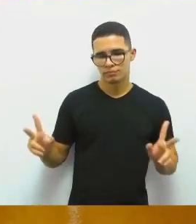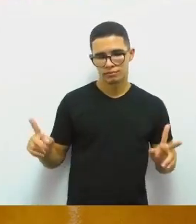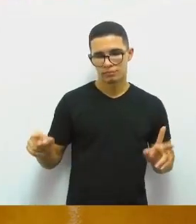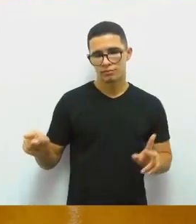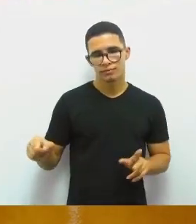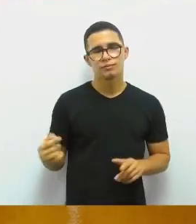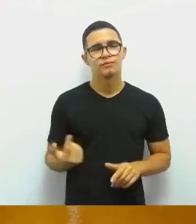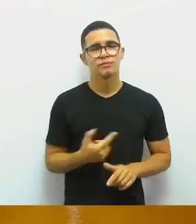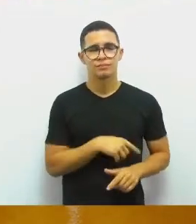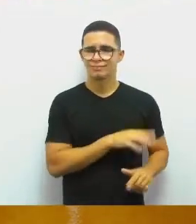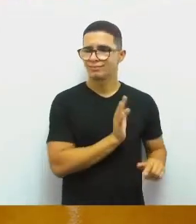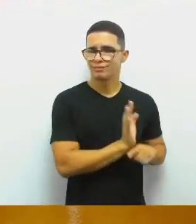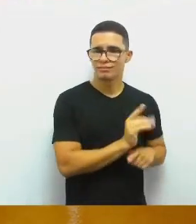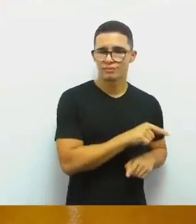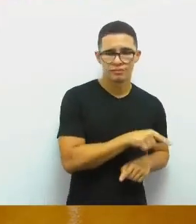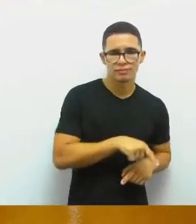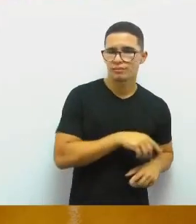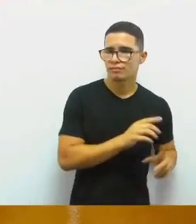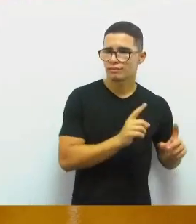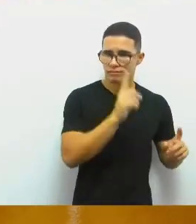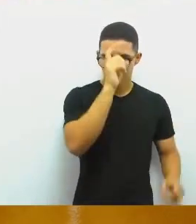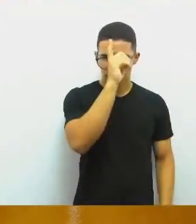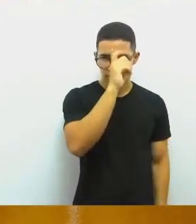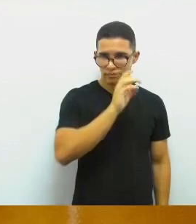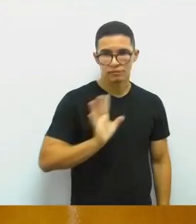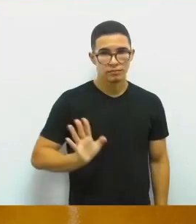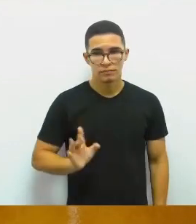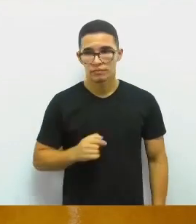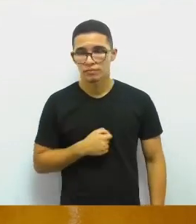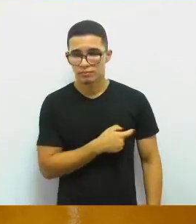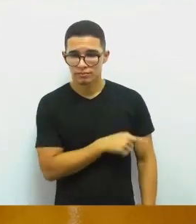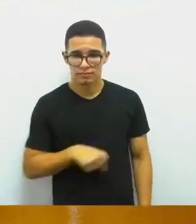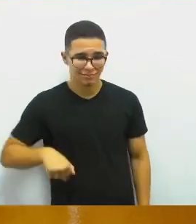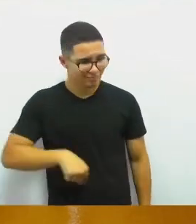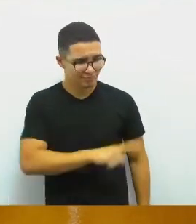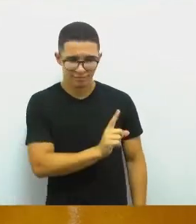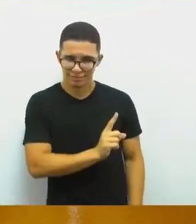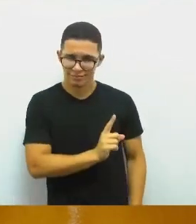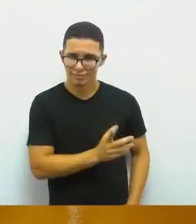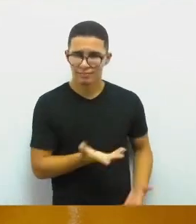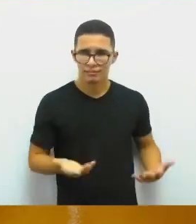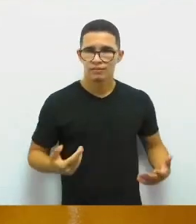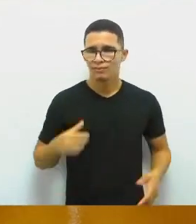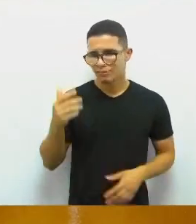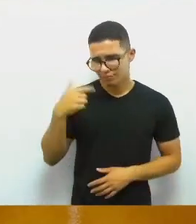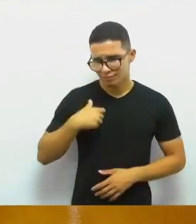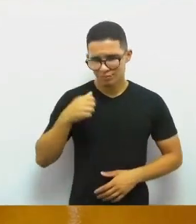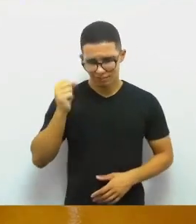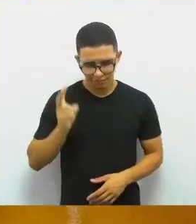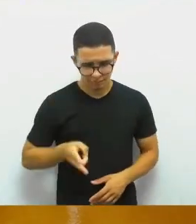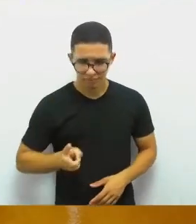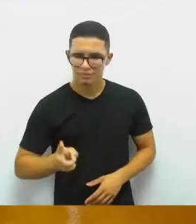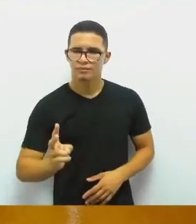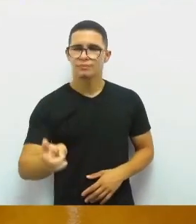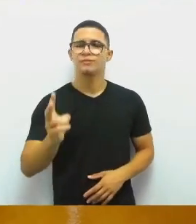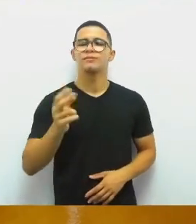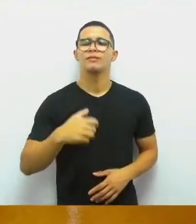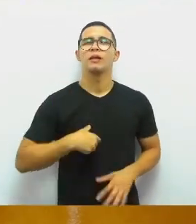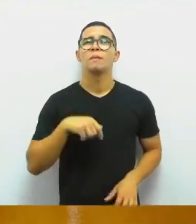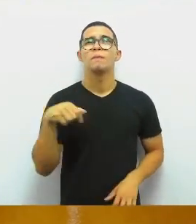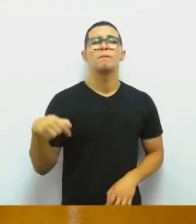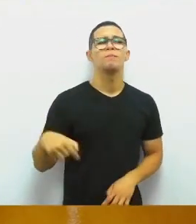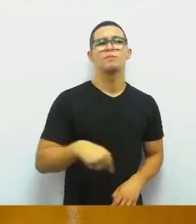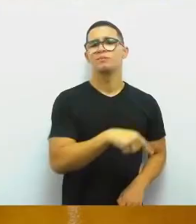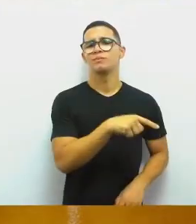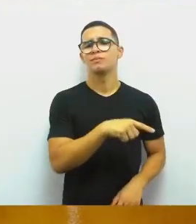no atendimento, Edinho, quando você fala que a pessoa chega lá, às vezes, e eu canso de falar isso aqui na tribuna, que às vezes as pessoas não vão lá